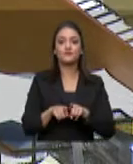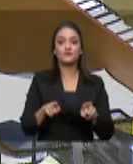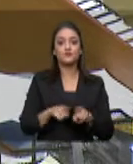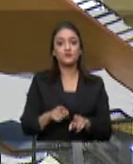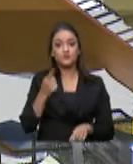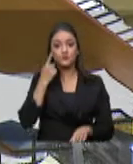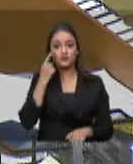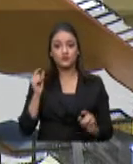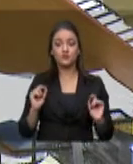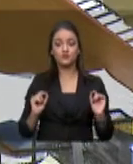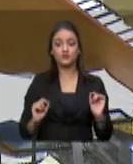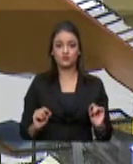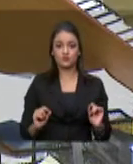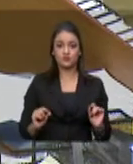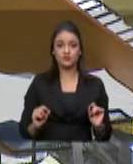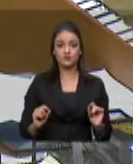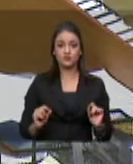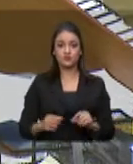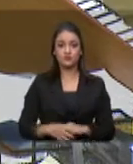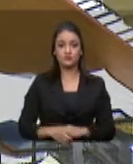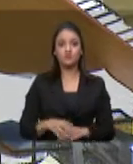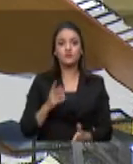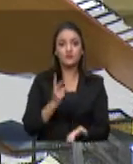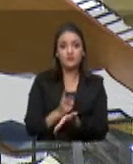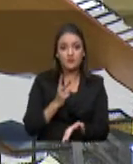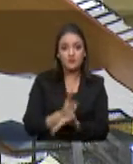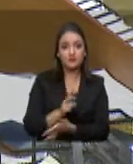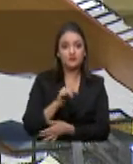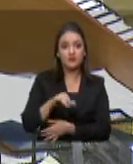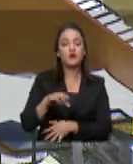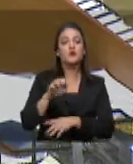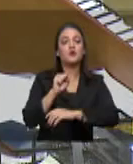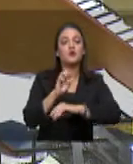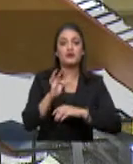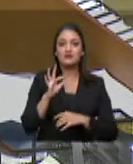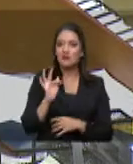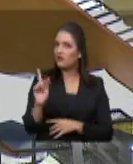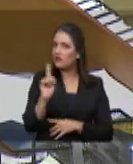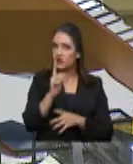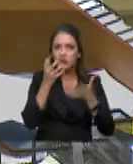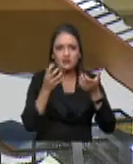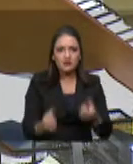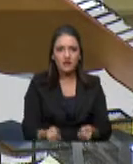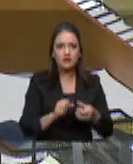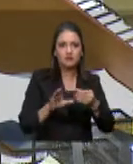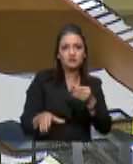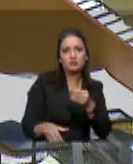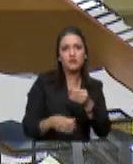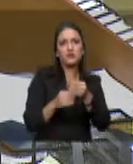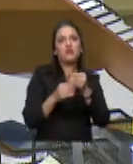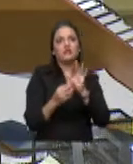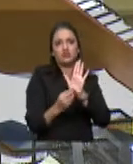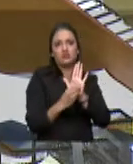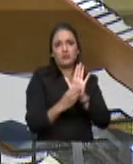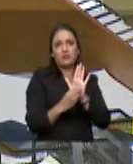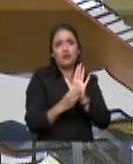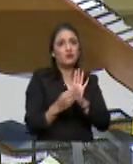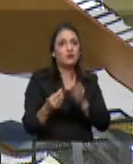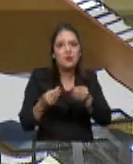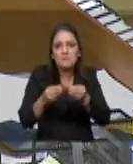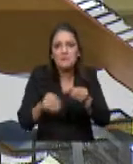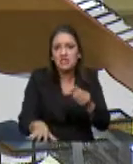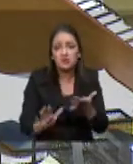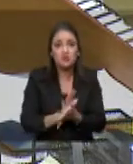que, ainda que o tribunal venha não conhecer do aditamento, não haverá nenhum prejuízo, já que